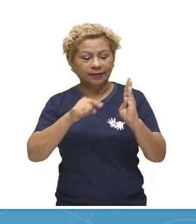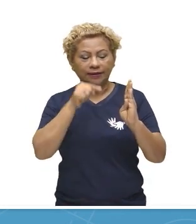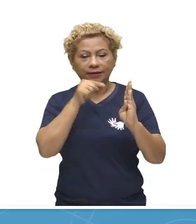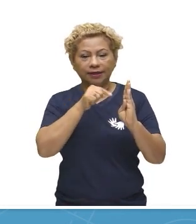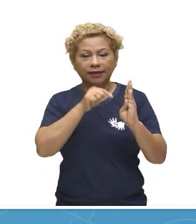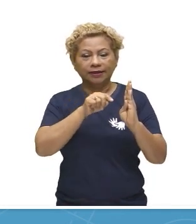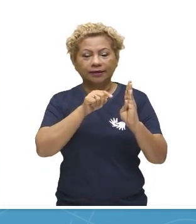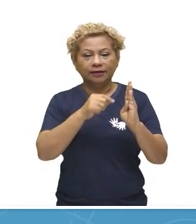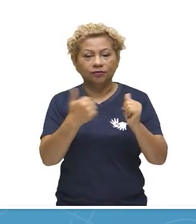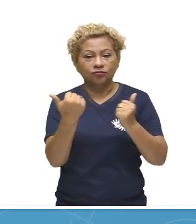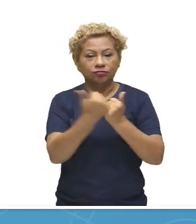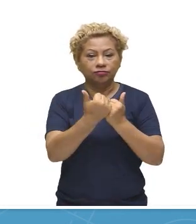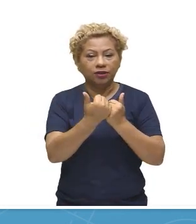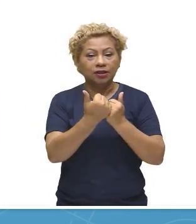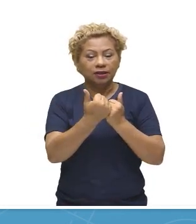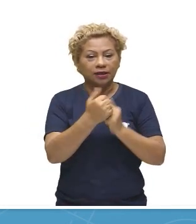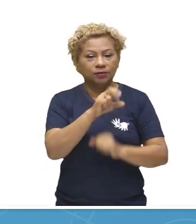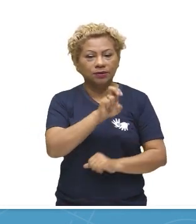5